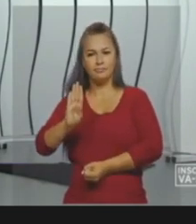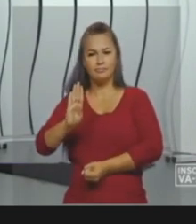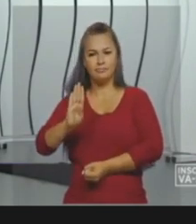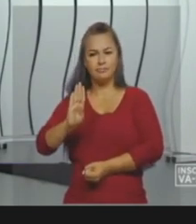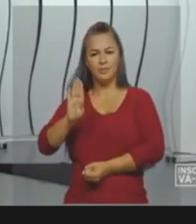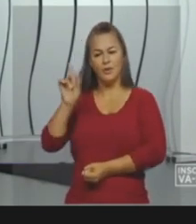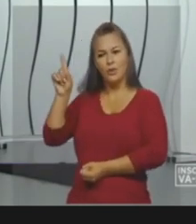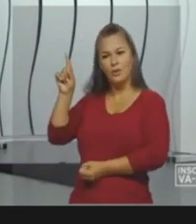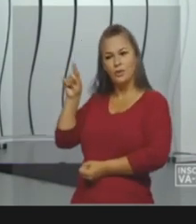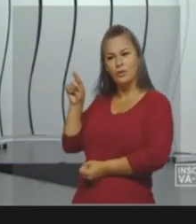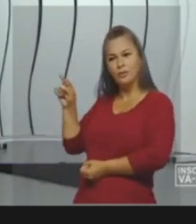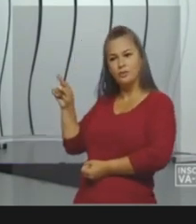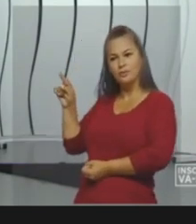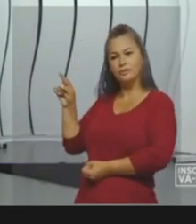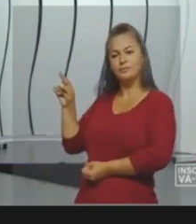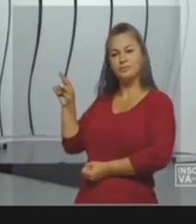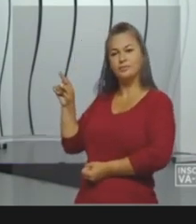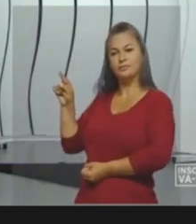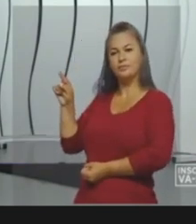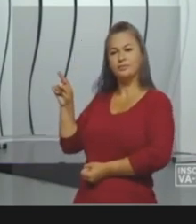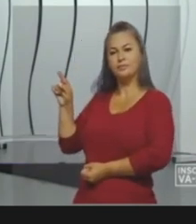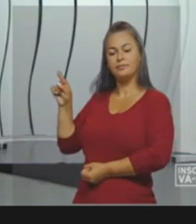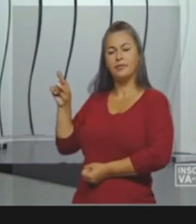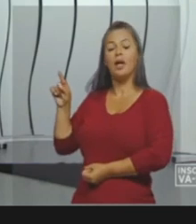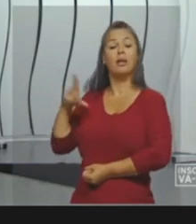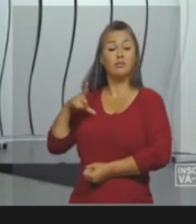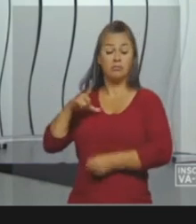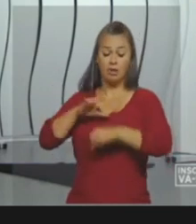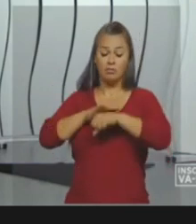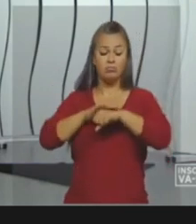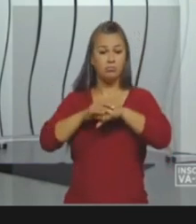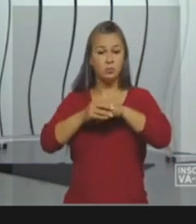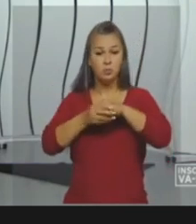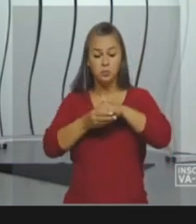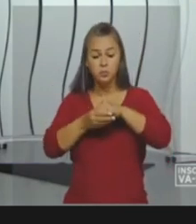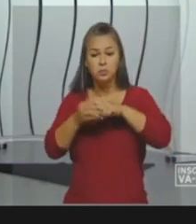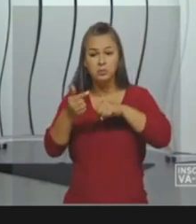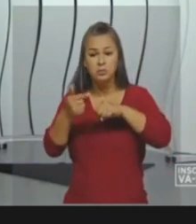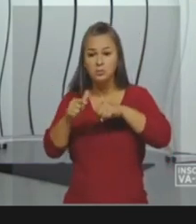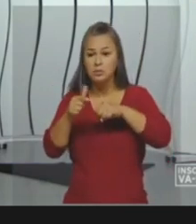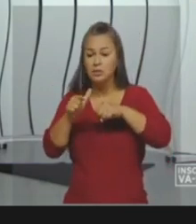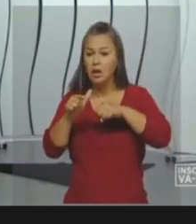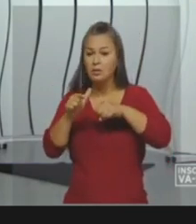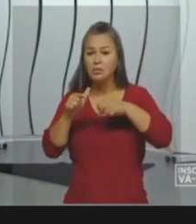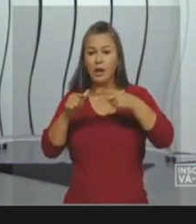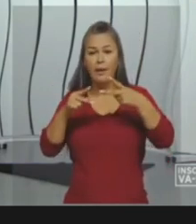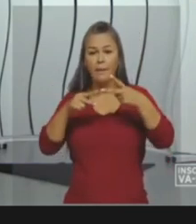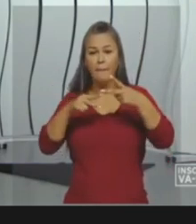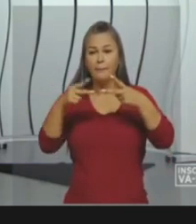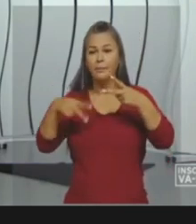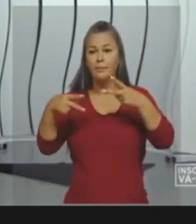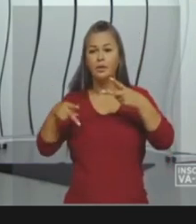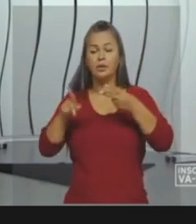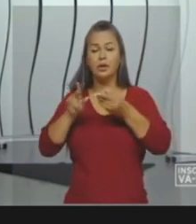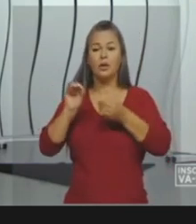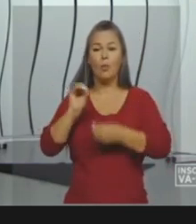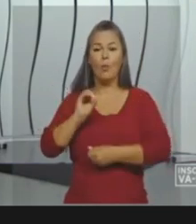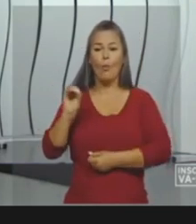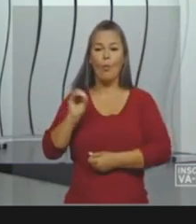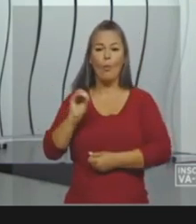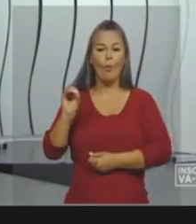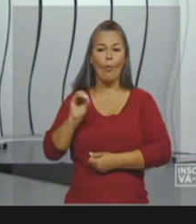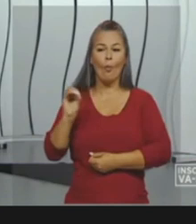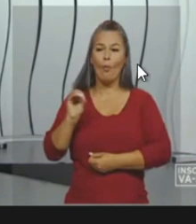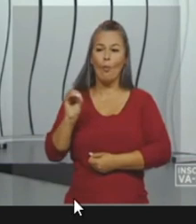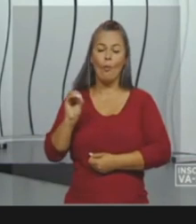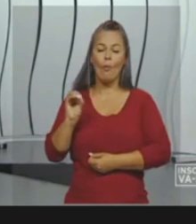E temos esse último exemplo aqui, ó. Uma hemácia que não tem nenhuma dessas duas proteínas na superfície, nem A nem B. Se não